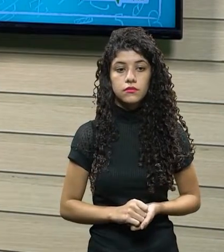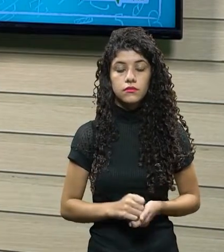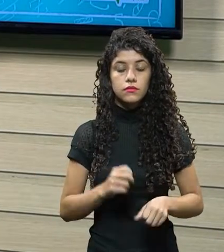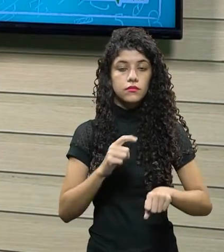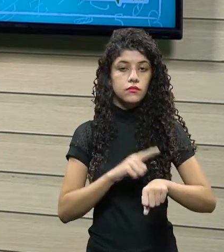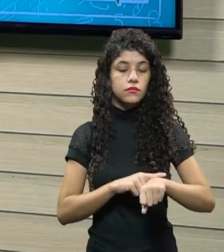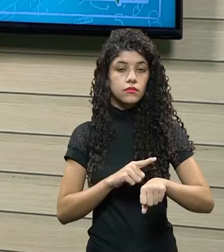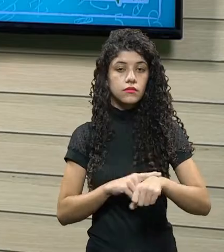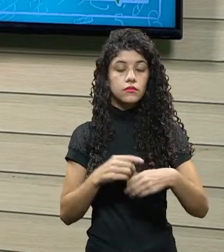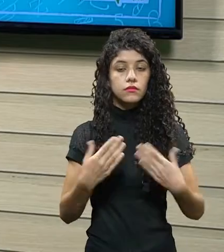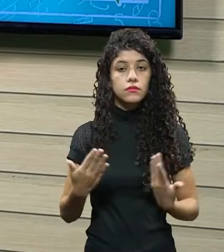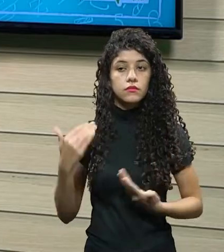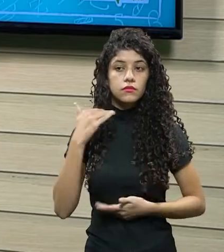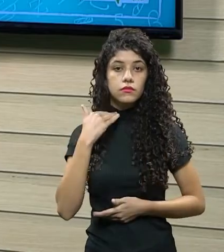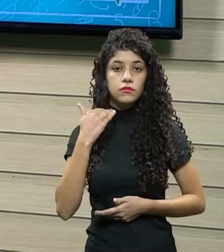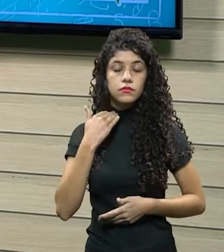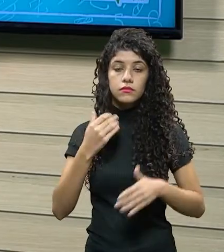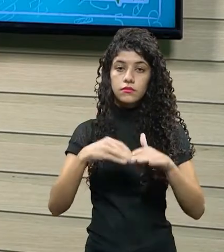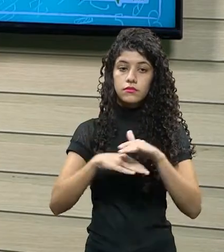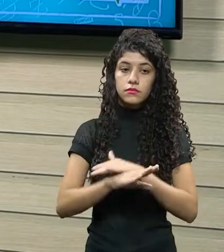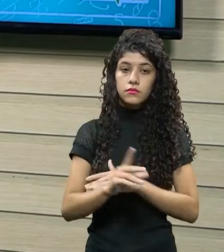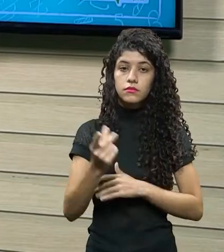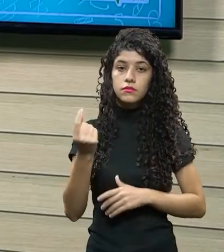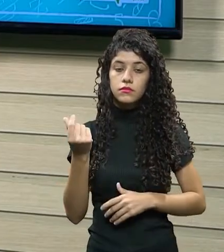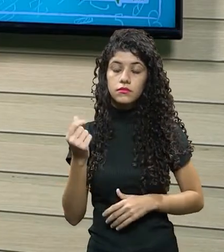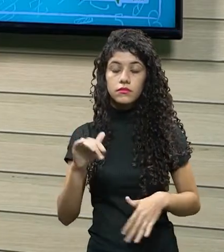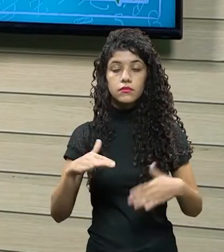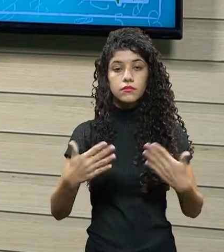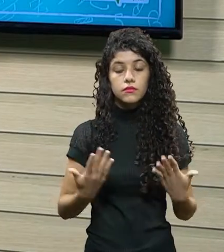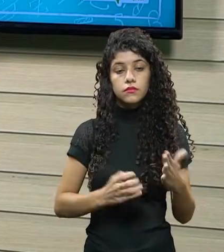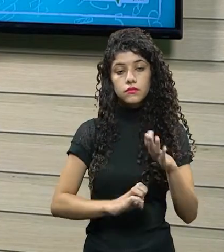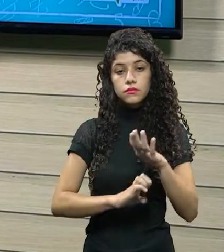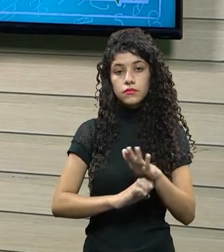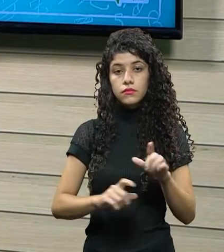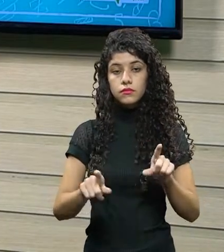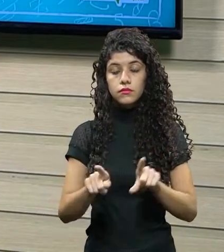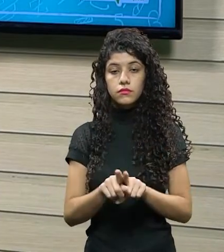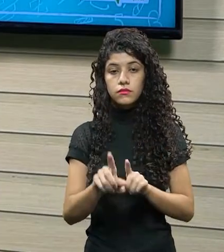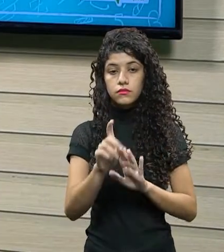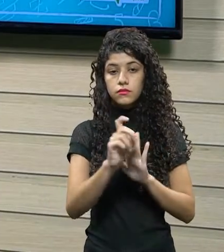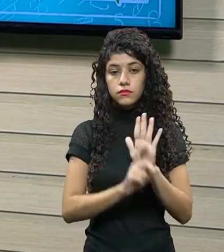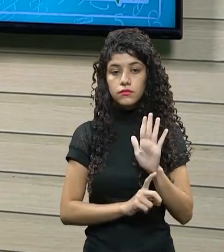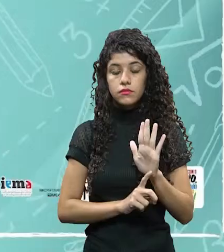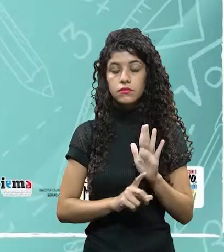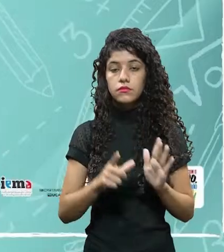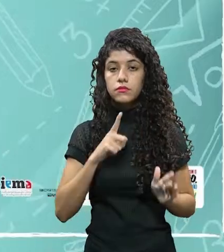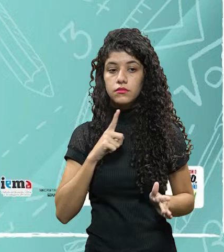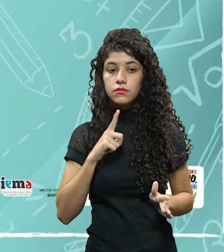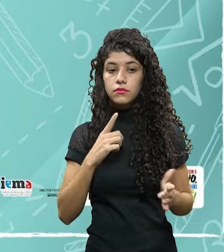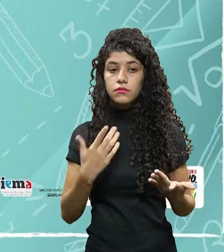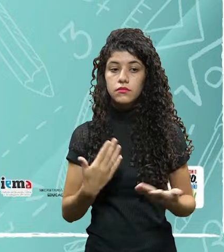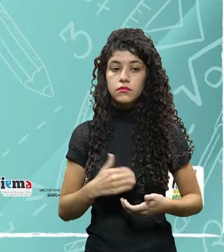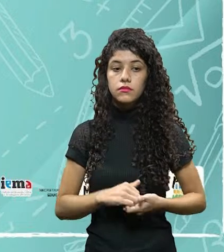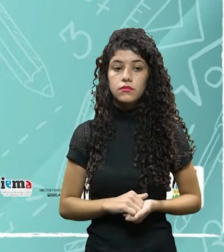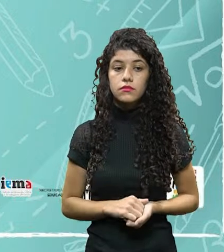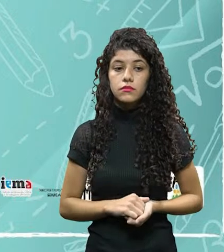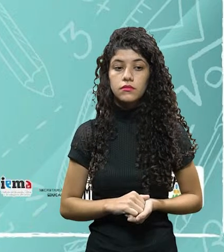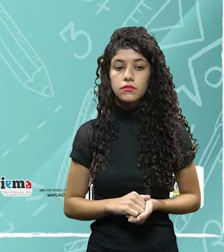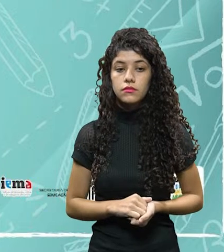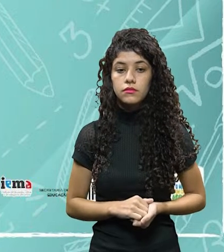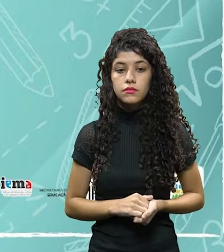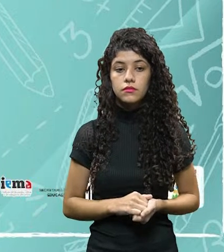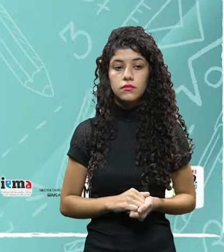momento. Então o banco está fazendo a guarda desse dinheiro. Então a empresa ela tem direito a esses valores. O estoque